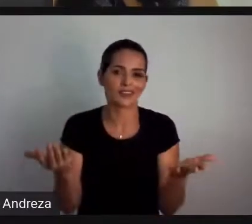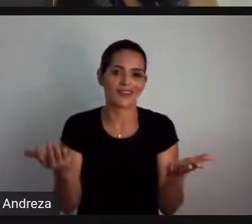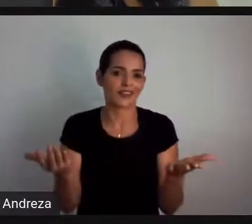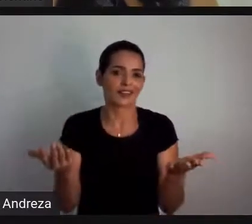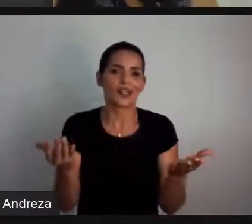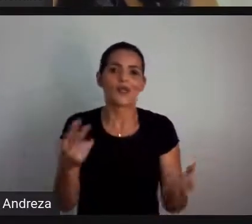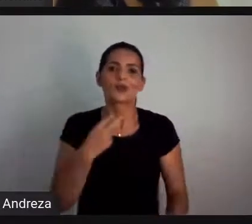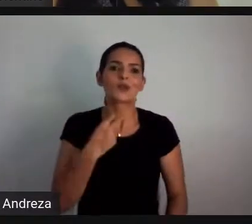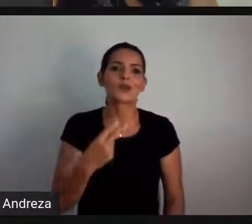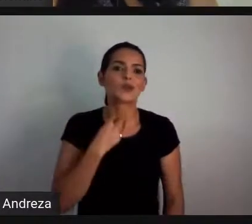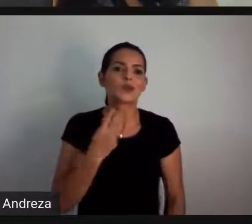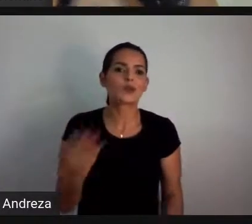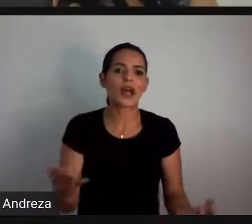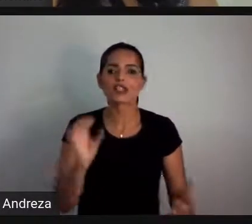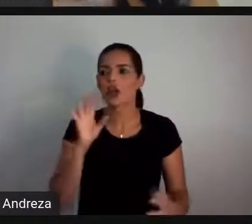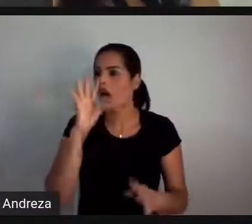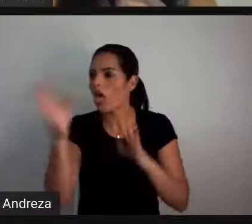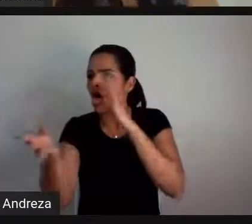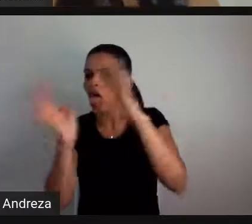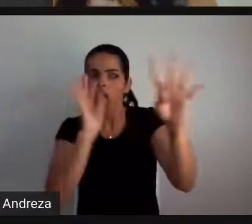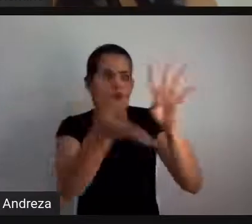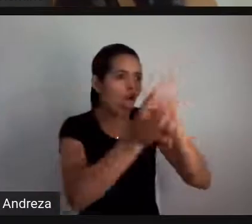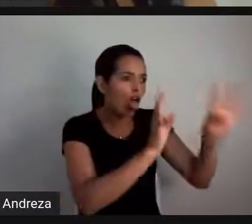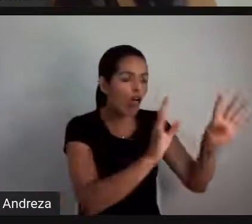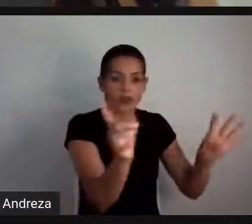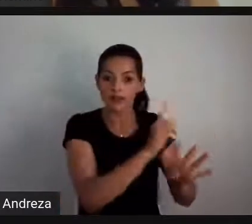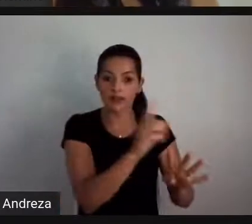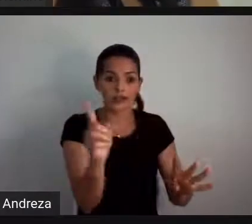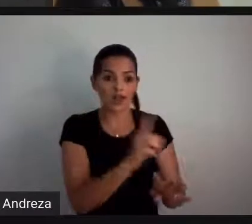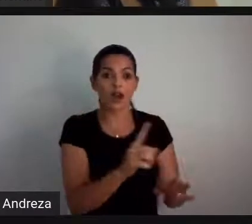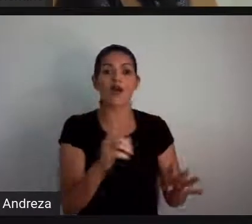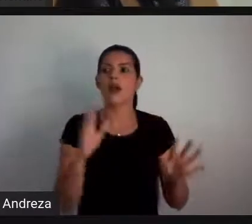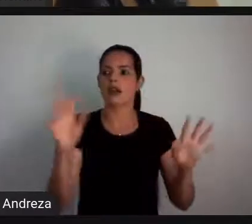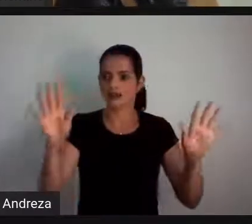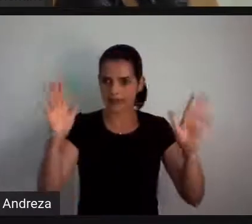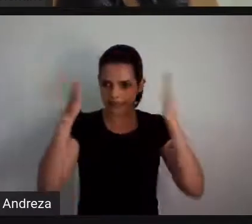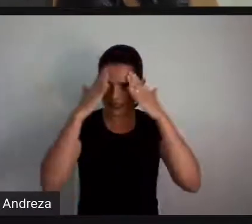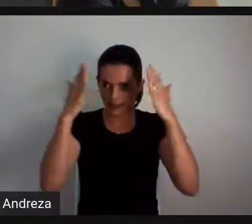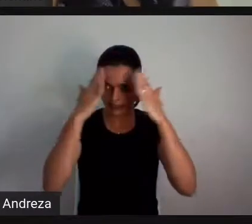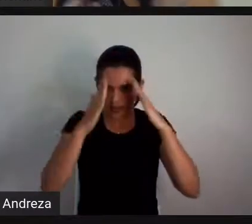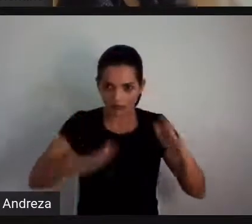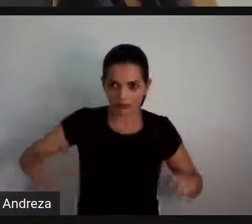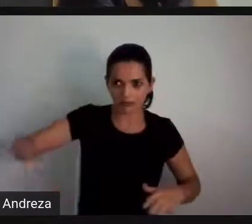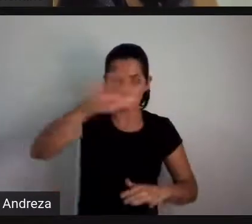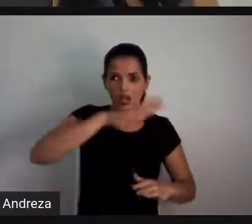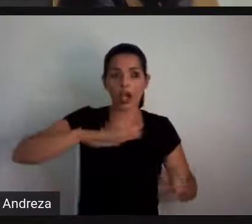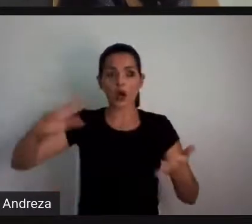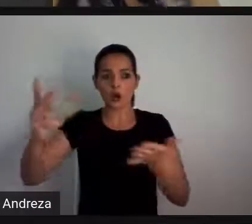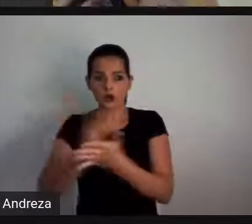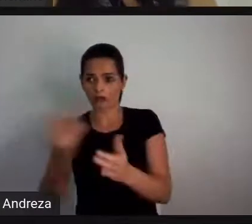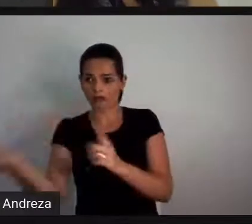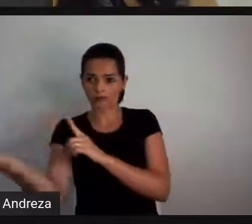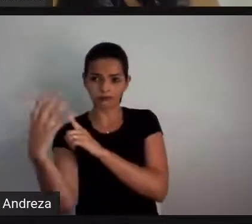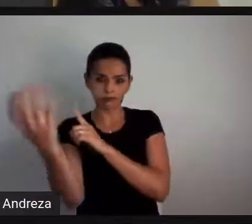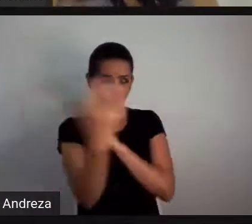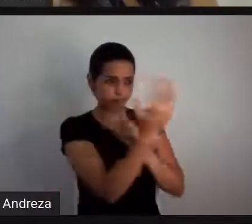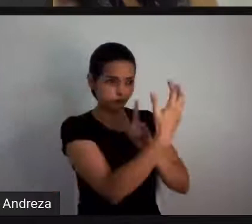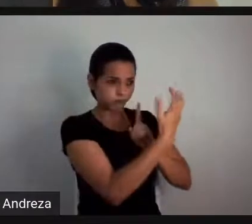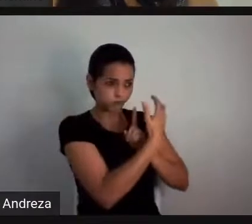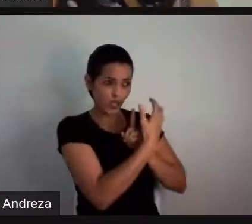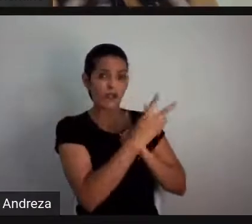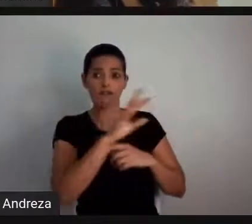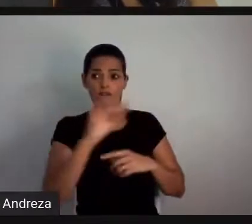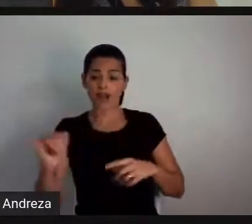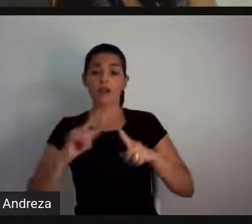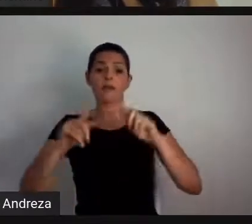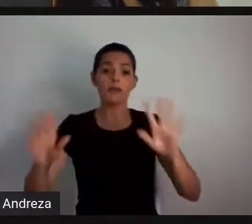difícil a gente, não dá para só culpar as pessoas, a força é nadar contra essa maré, ela é difícil. A gente quer ter as coisas que os outros